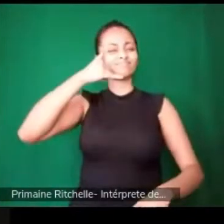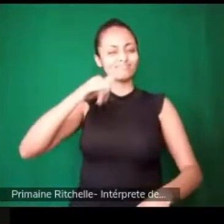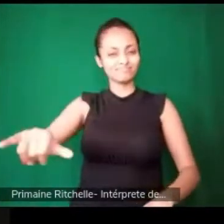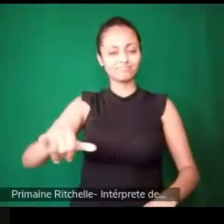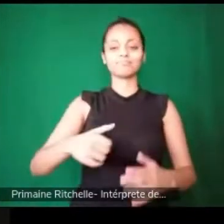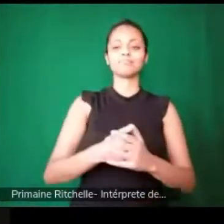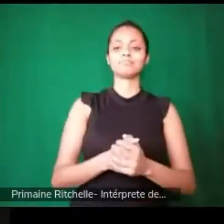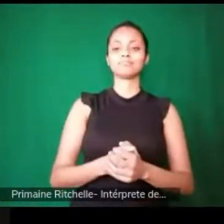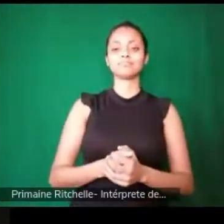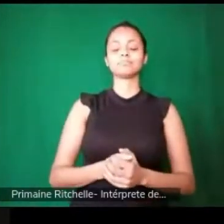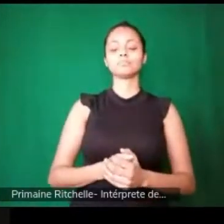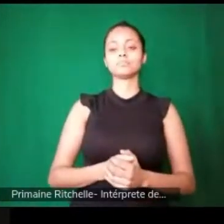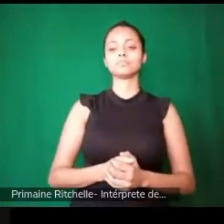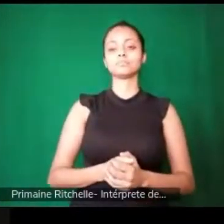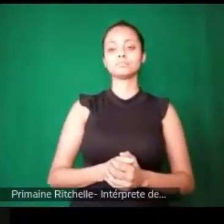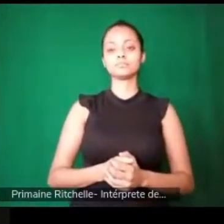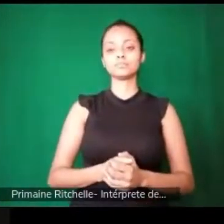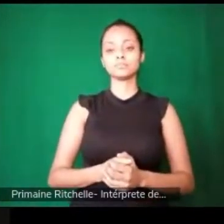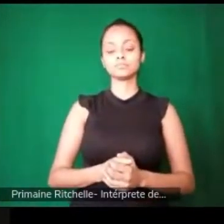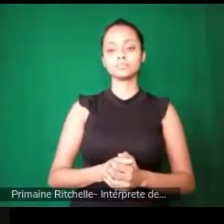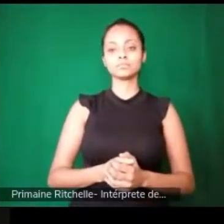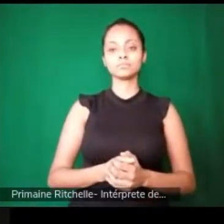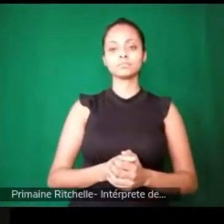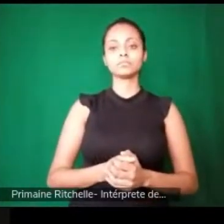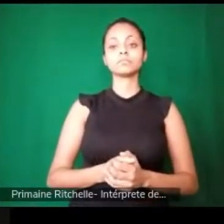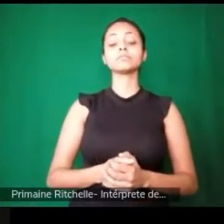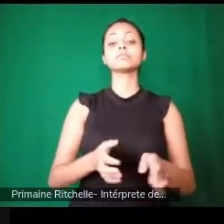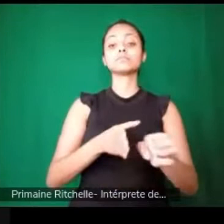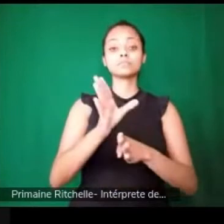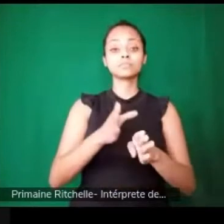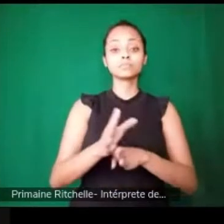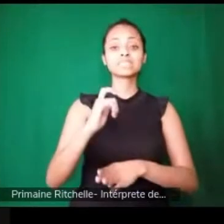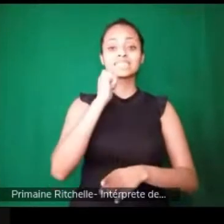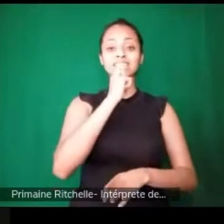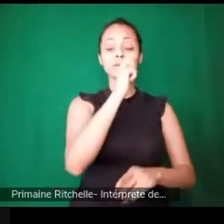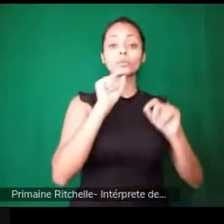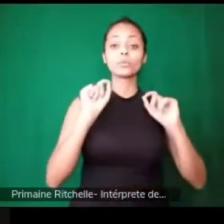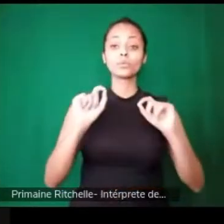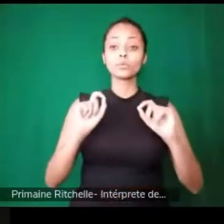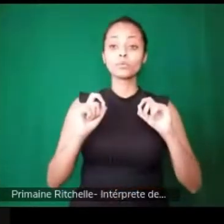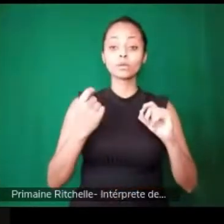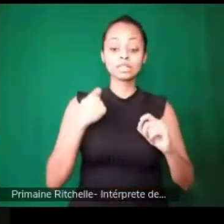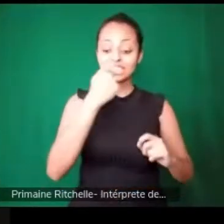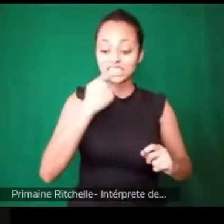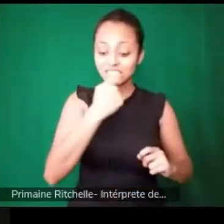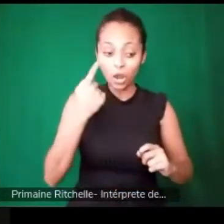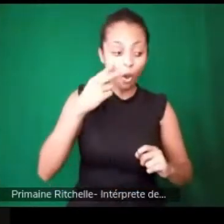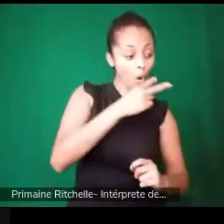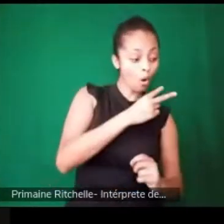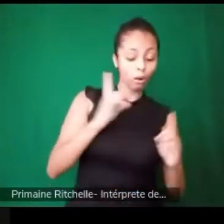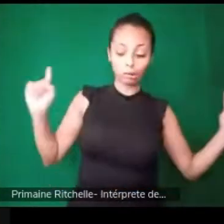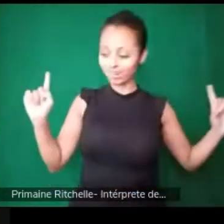né. E mais uma recomendação durante a higiene bucal, né, é atentar para o distanciamento entre as pessoas, né, bem